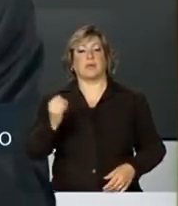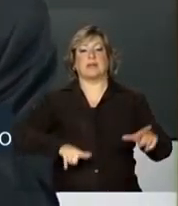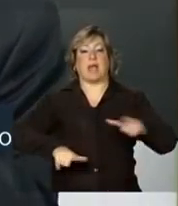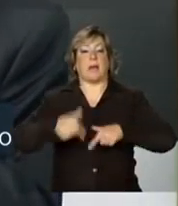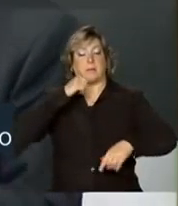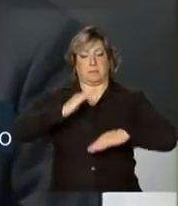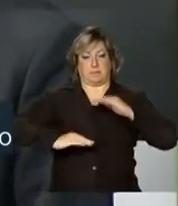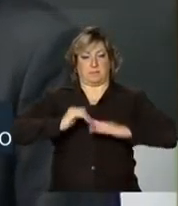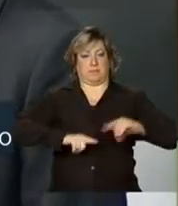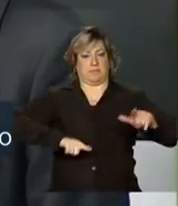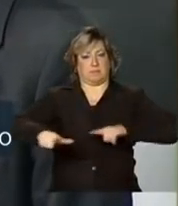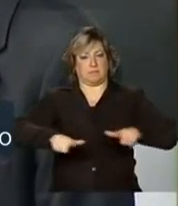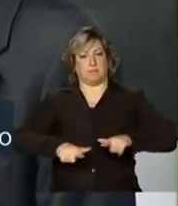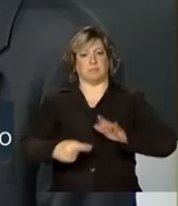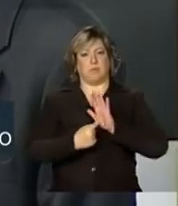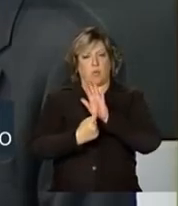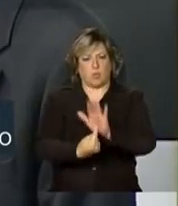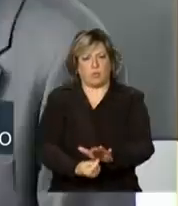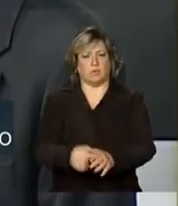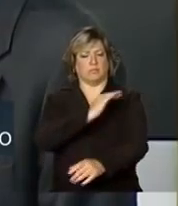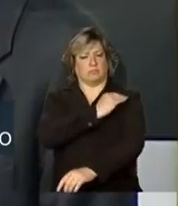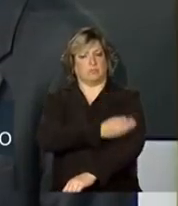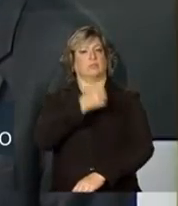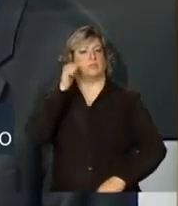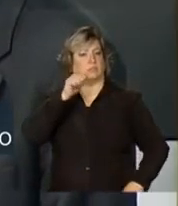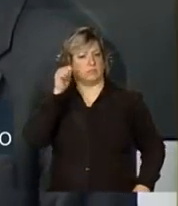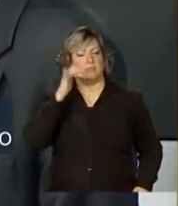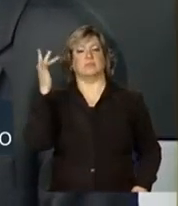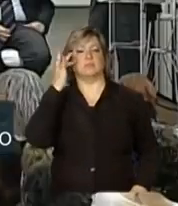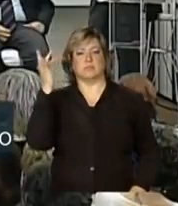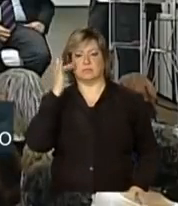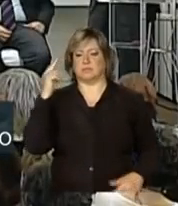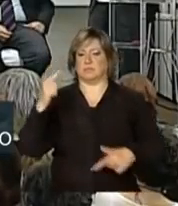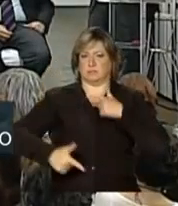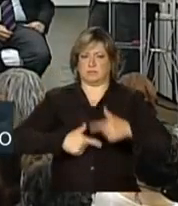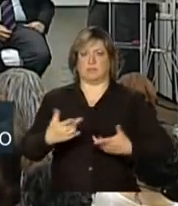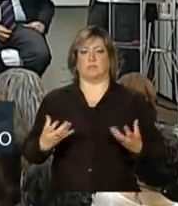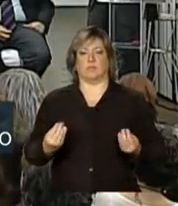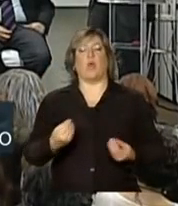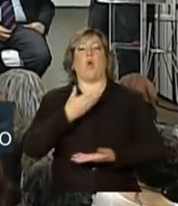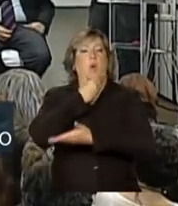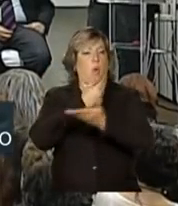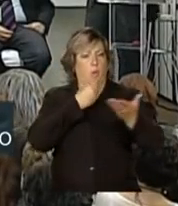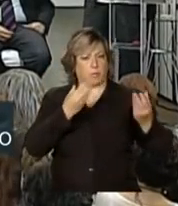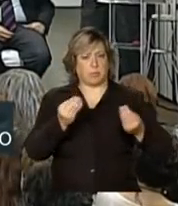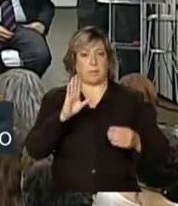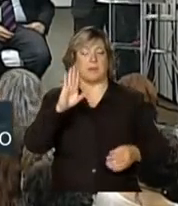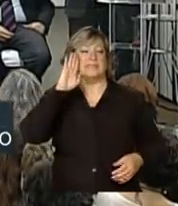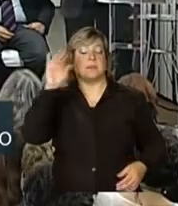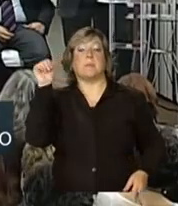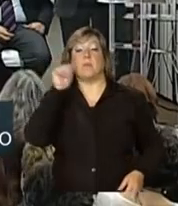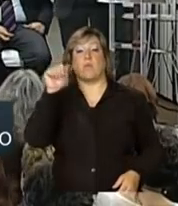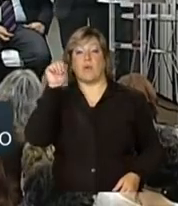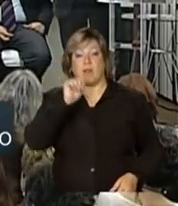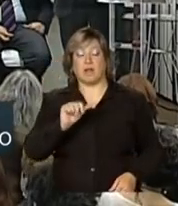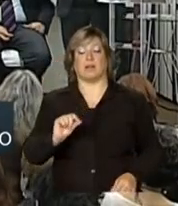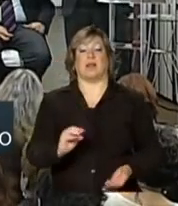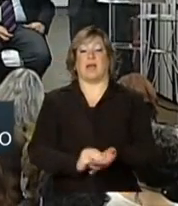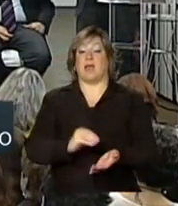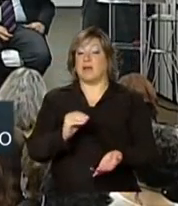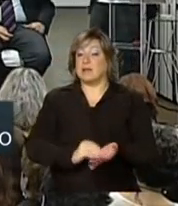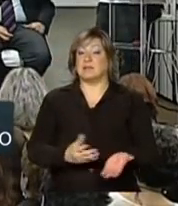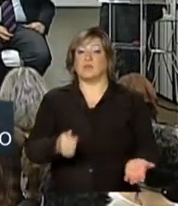a direitos das nossas mulheres. Nós temos muitas mulheres, homens também, mas especialmente mulheres, que ainda